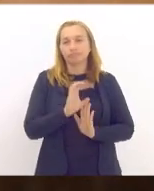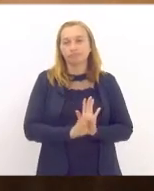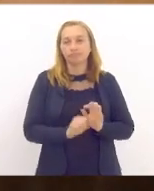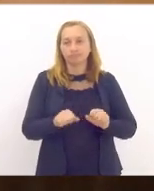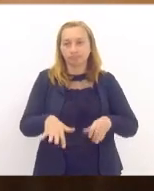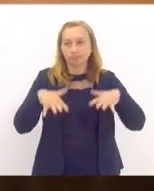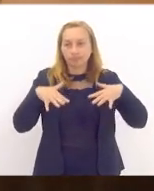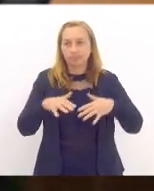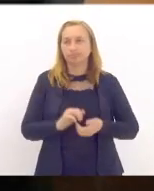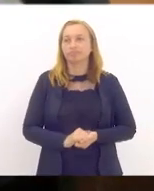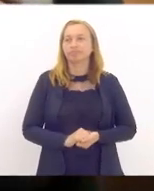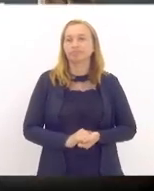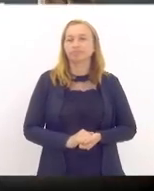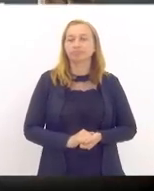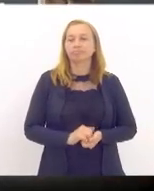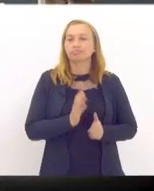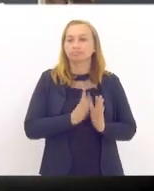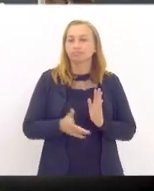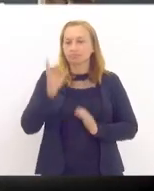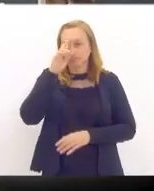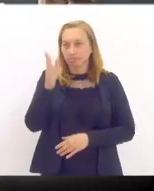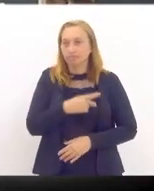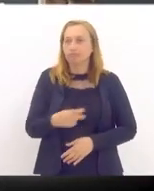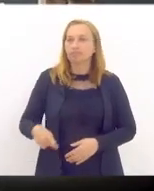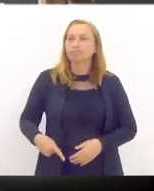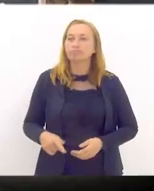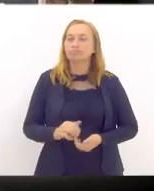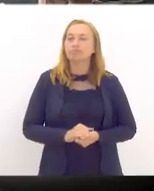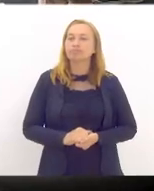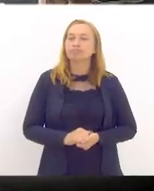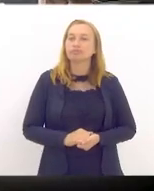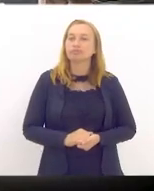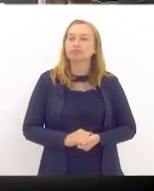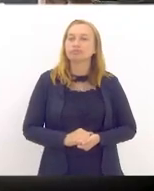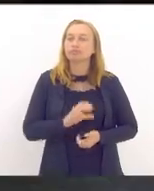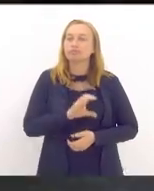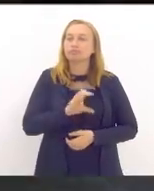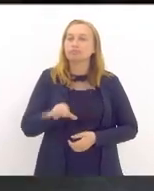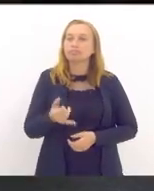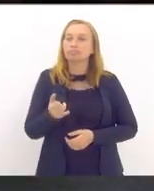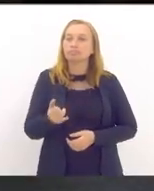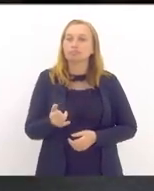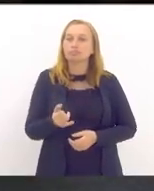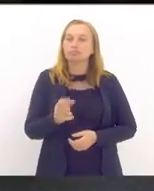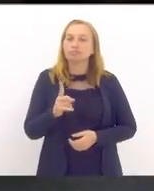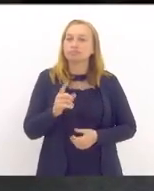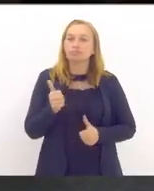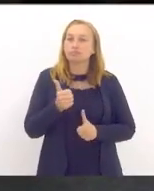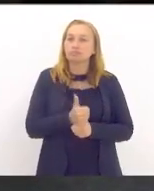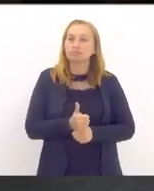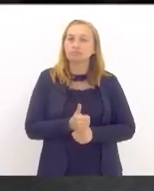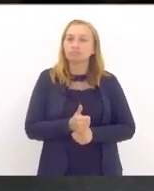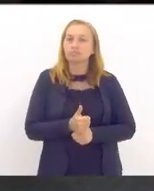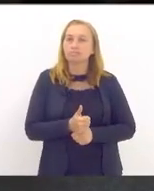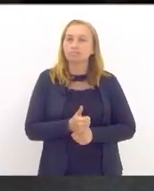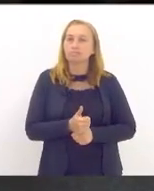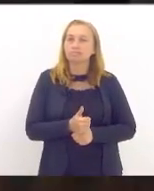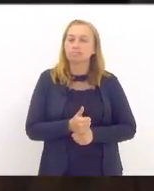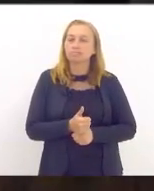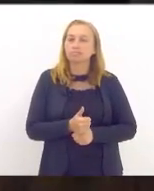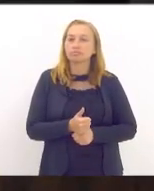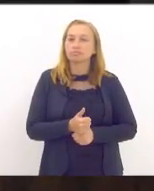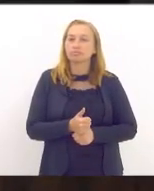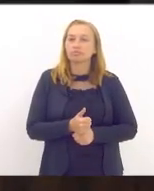emendas do plenário questão de ordem presidente o parecer da ccj não não tem substitutivo não